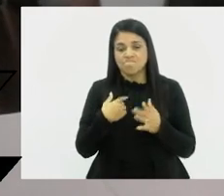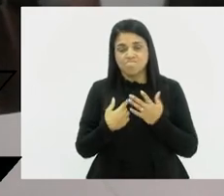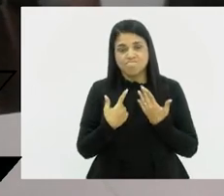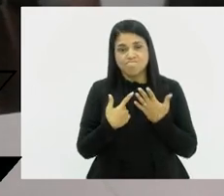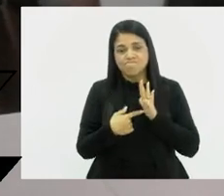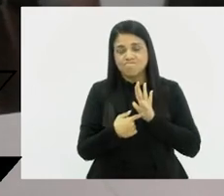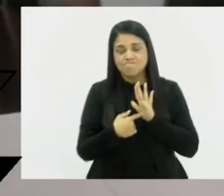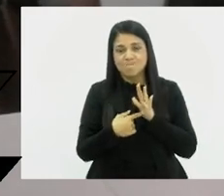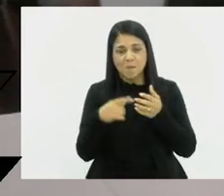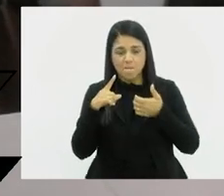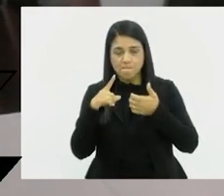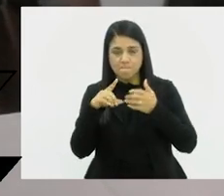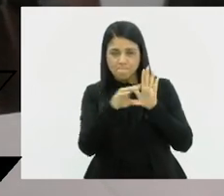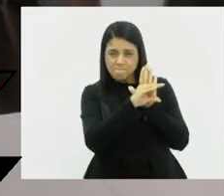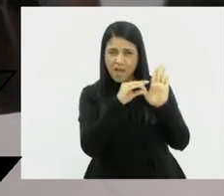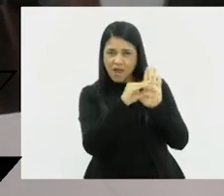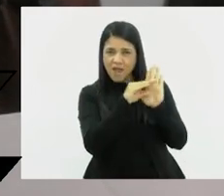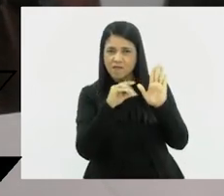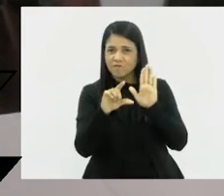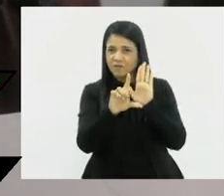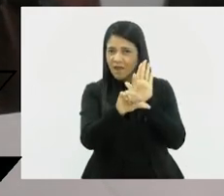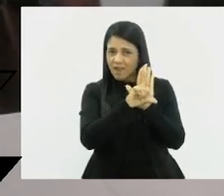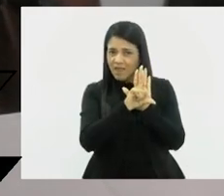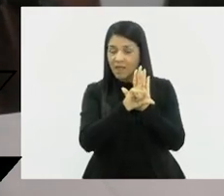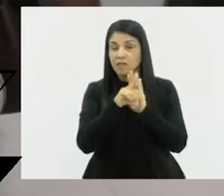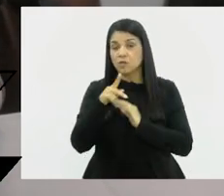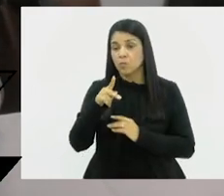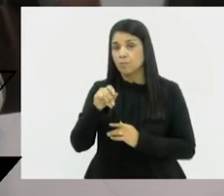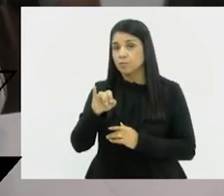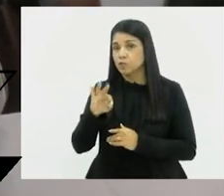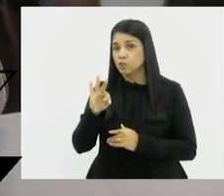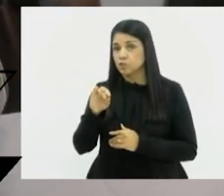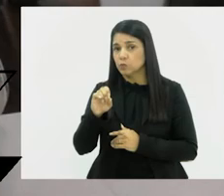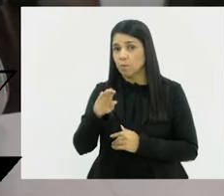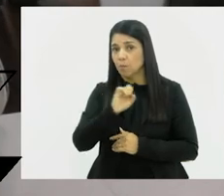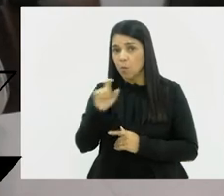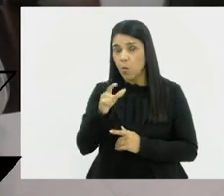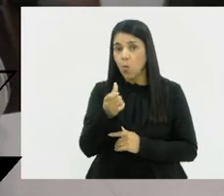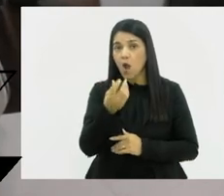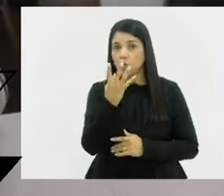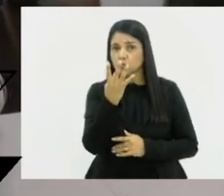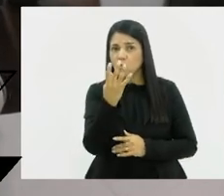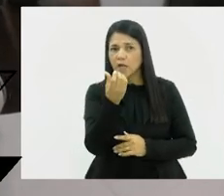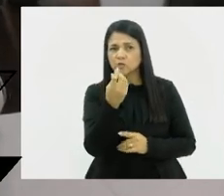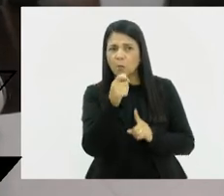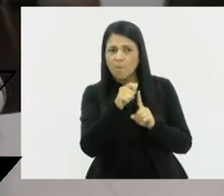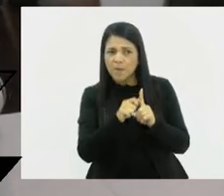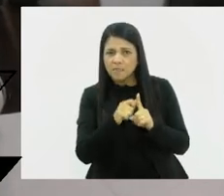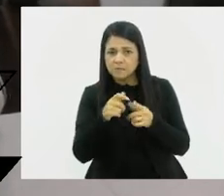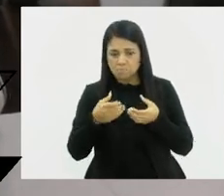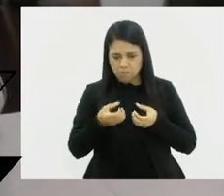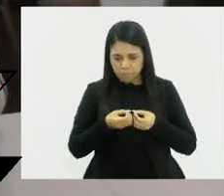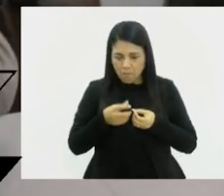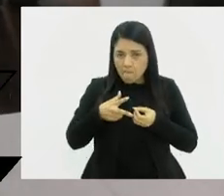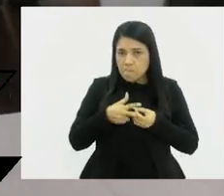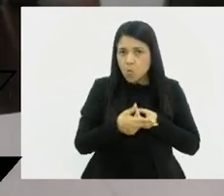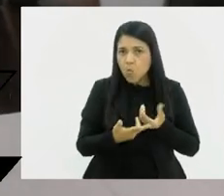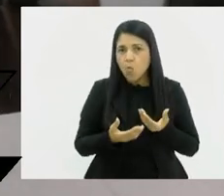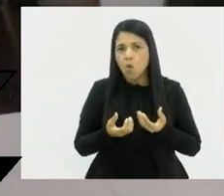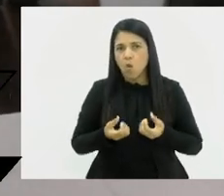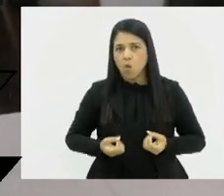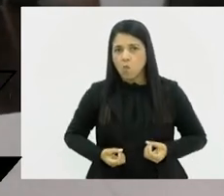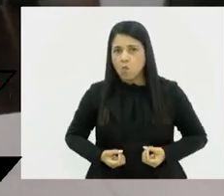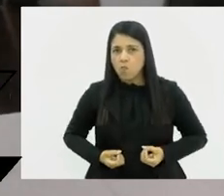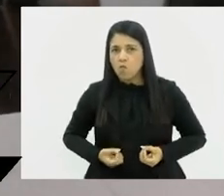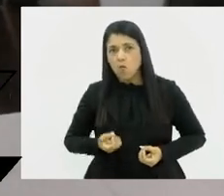esse parágrafo da legislação que determina que o pitbull tem que ser castrado aos 4 meses, argumentando que esse argumento da lei, independente do que a gente